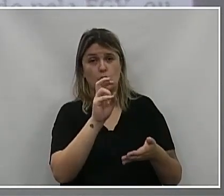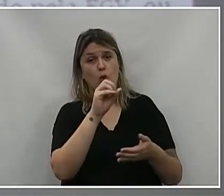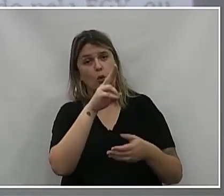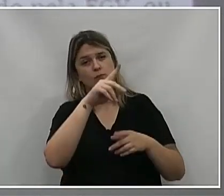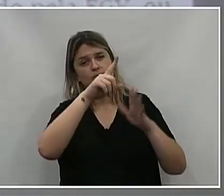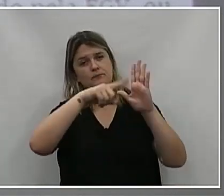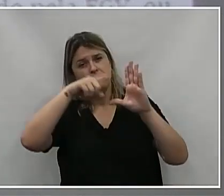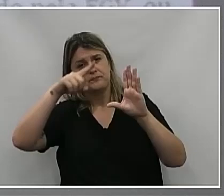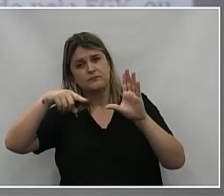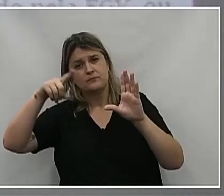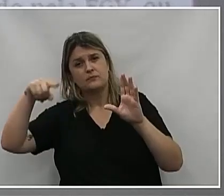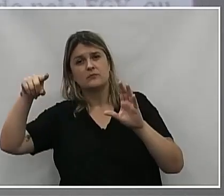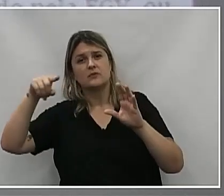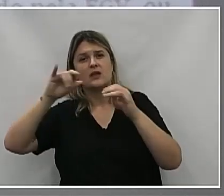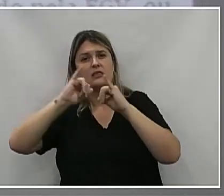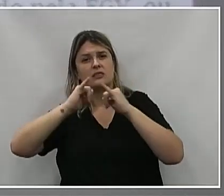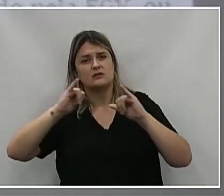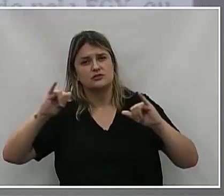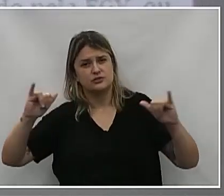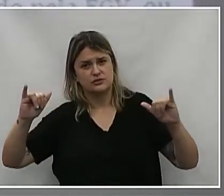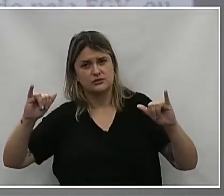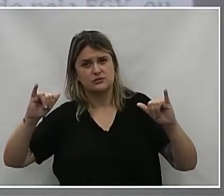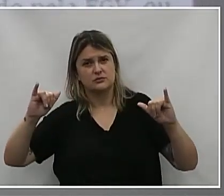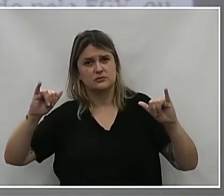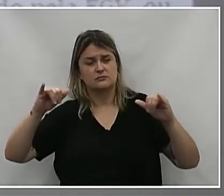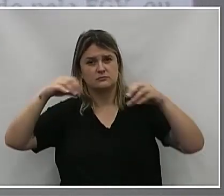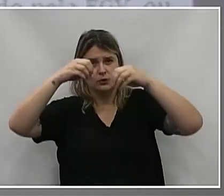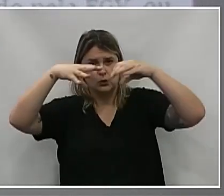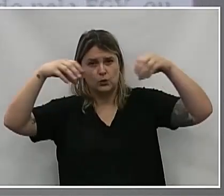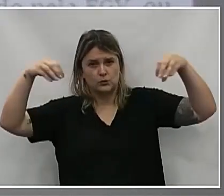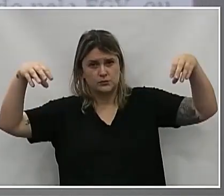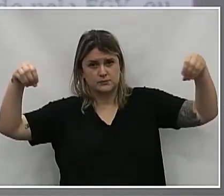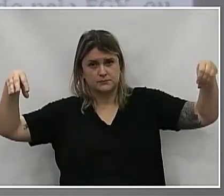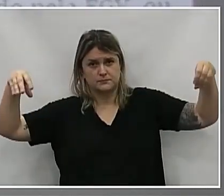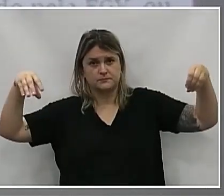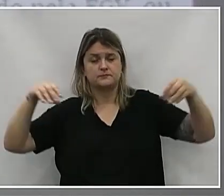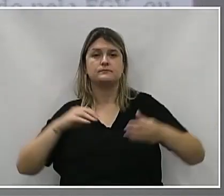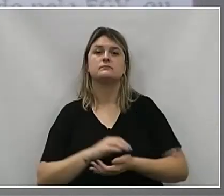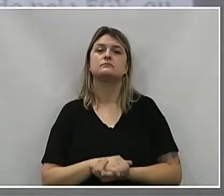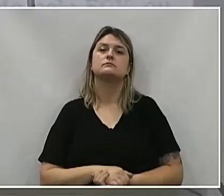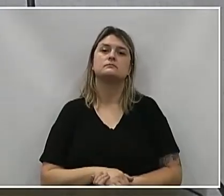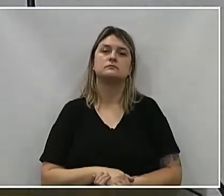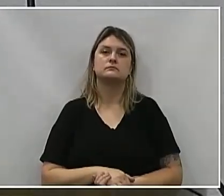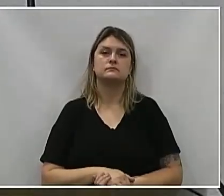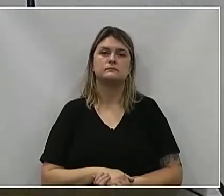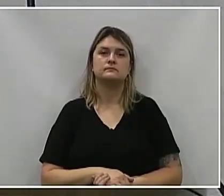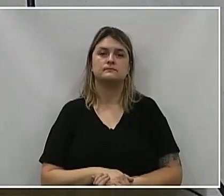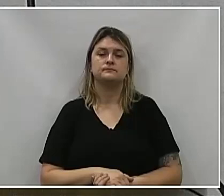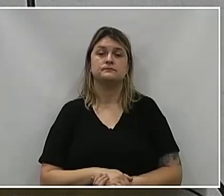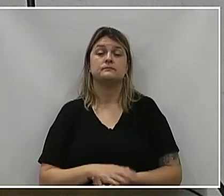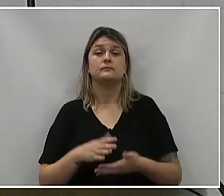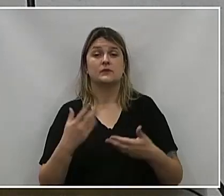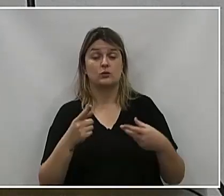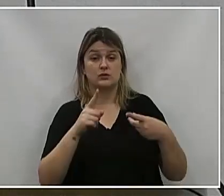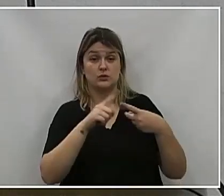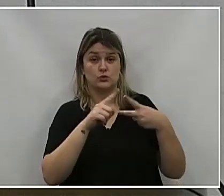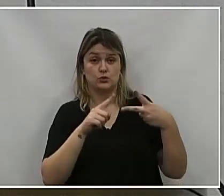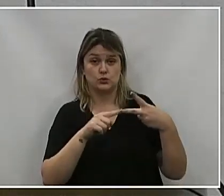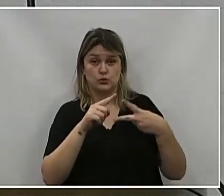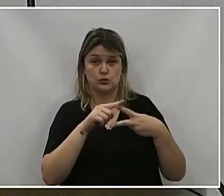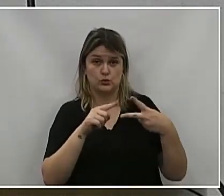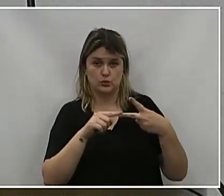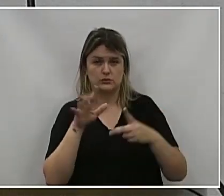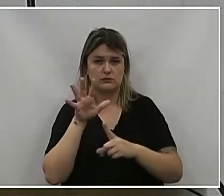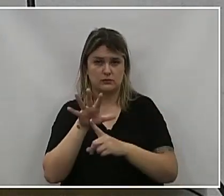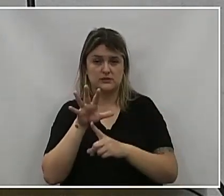variação da tarifa de energia para iluminação pública. Ou seja, dentre esses dois,